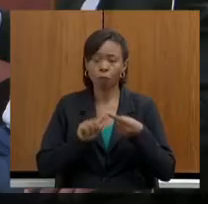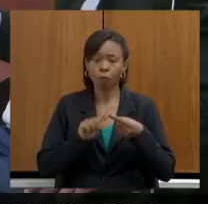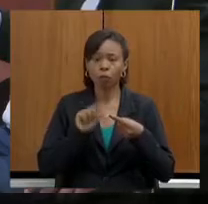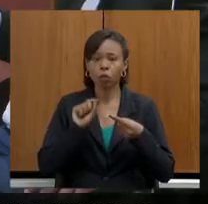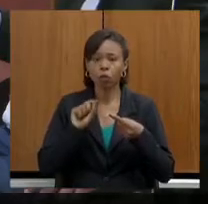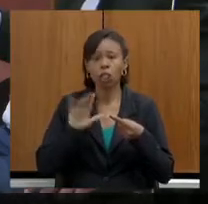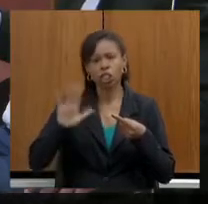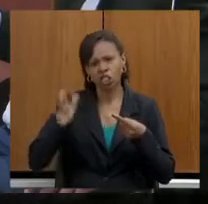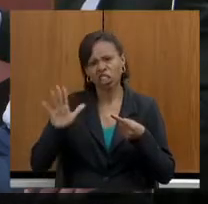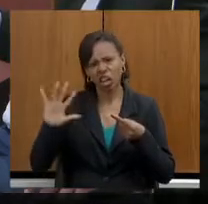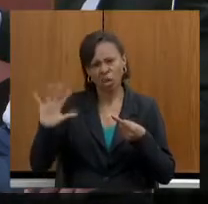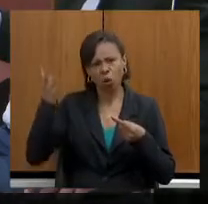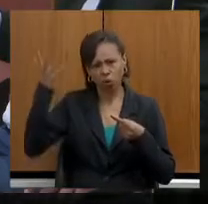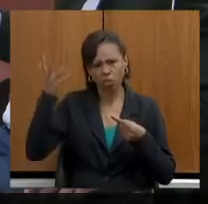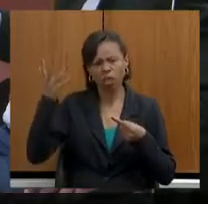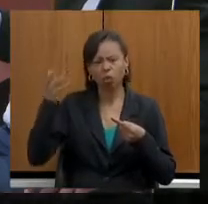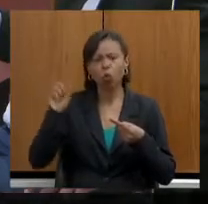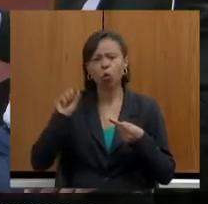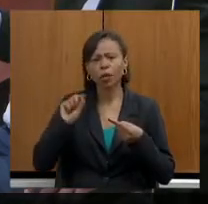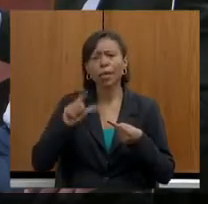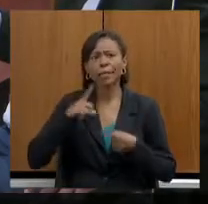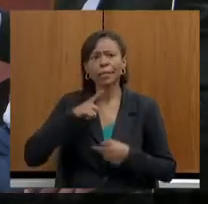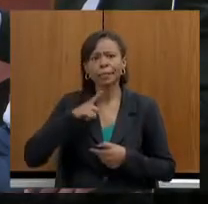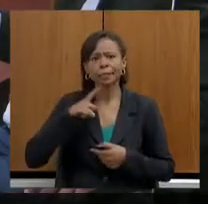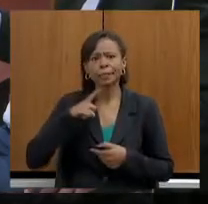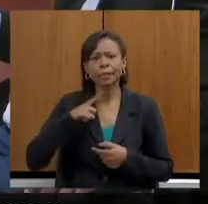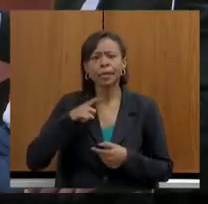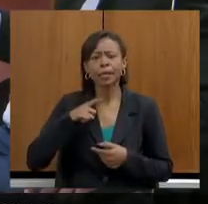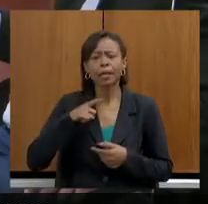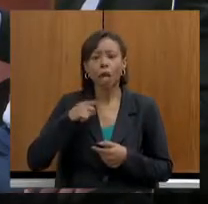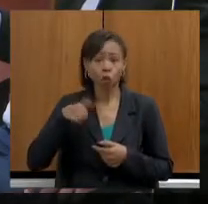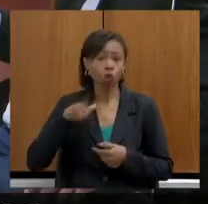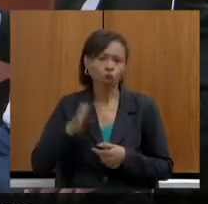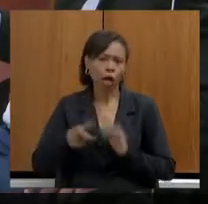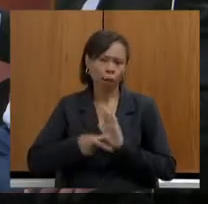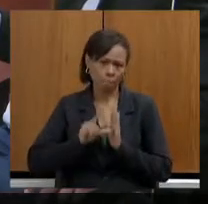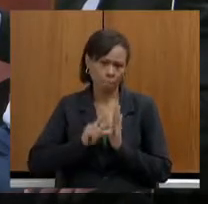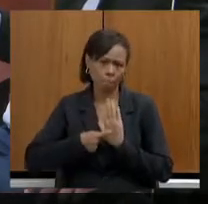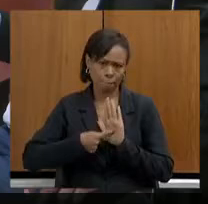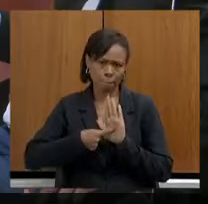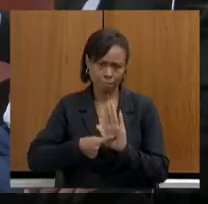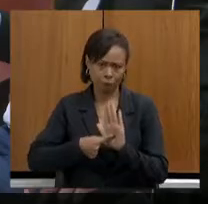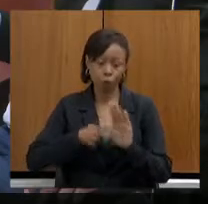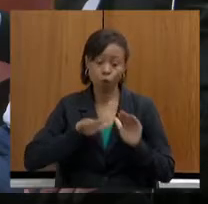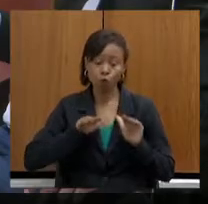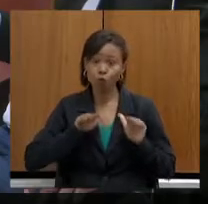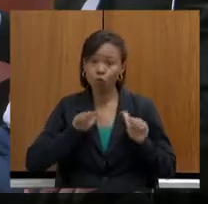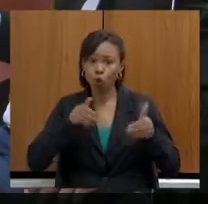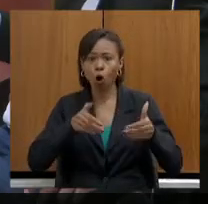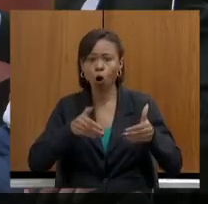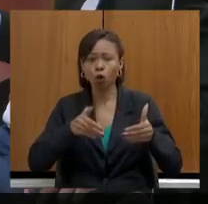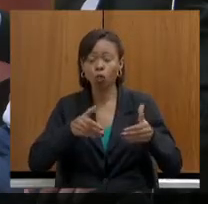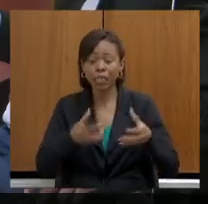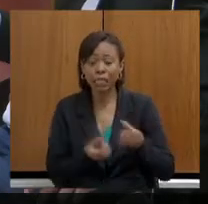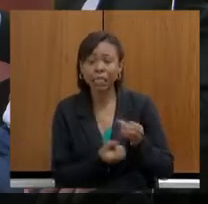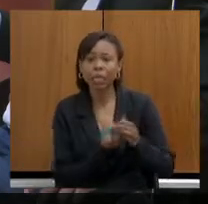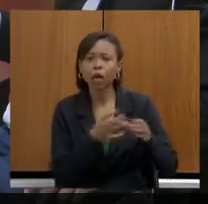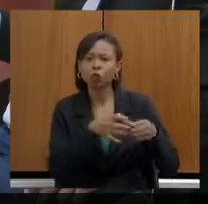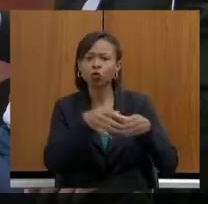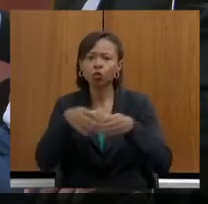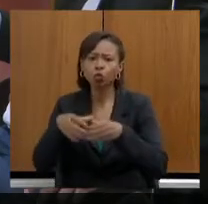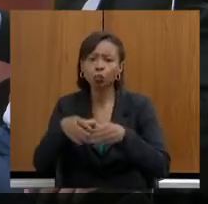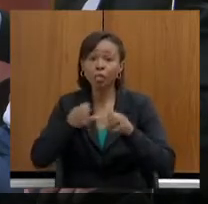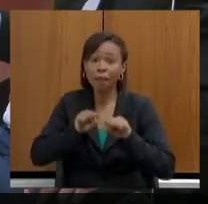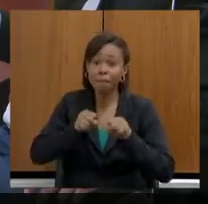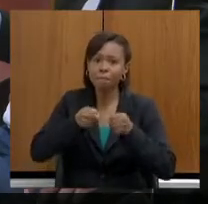acontecendo né a gente tem um como eu apresento aí no início um foco muito grande em criação de turma de reforço